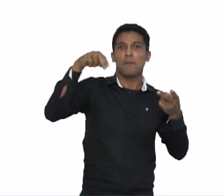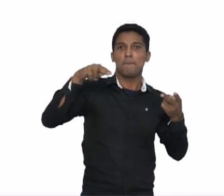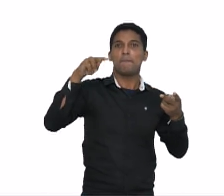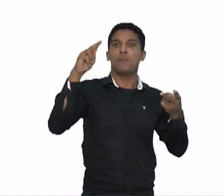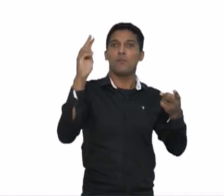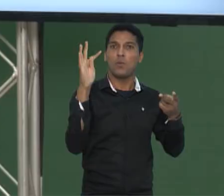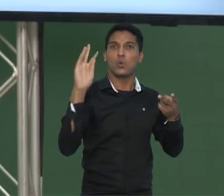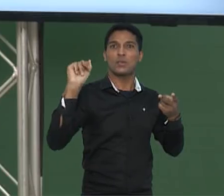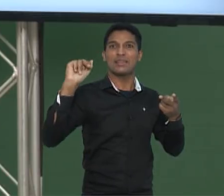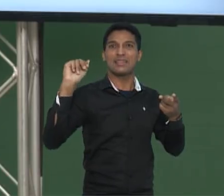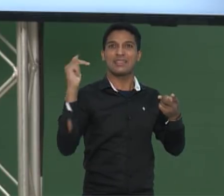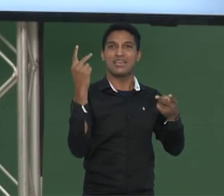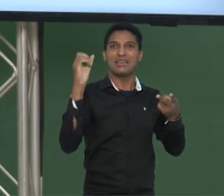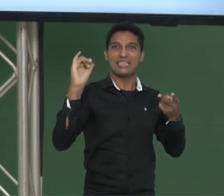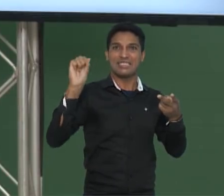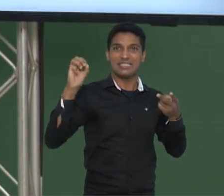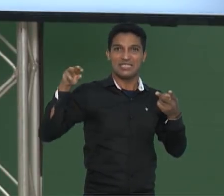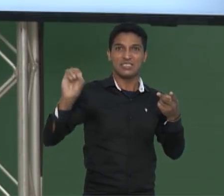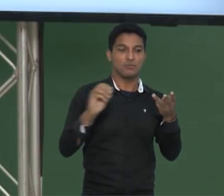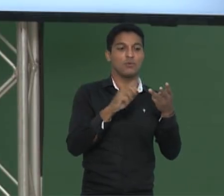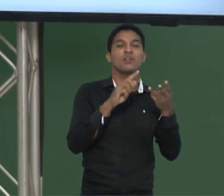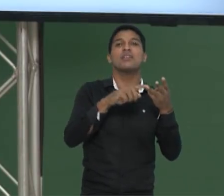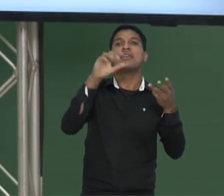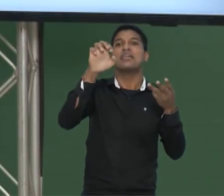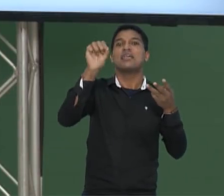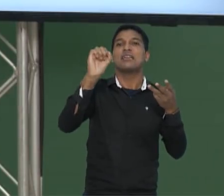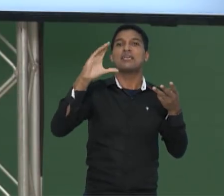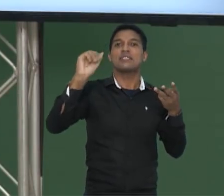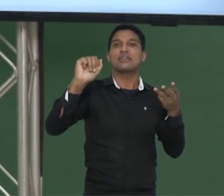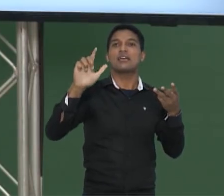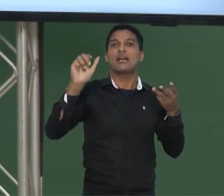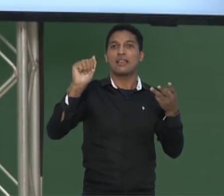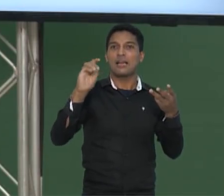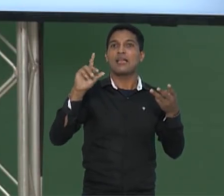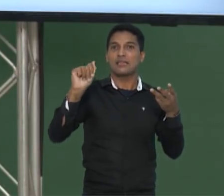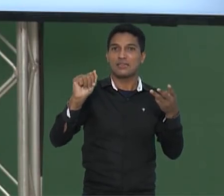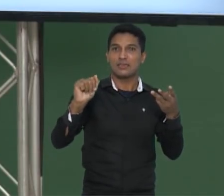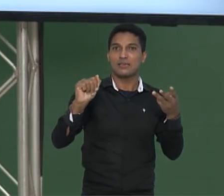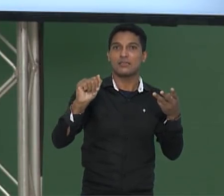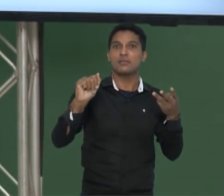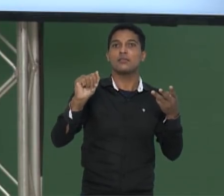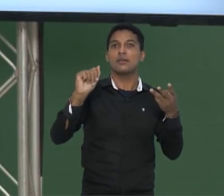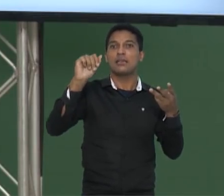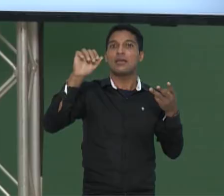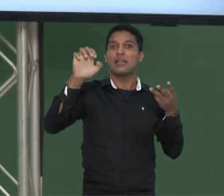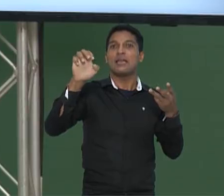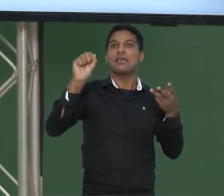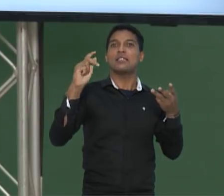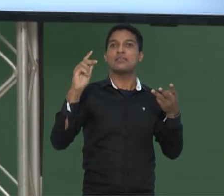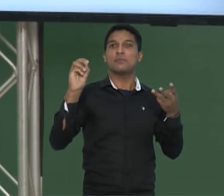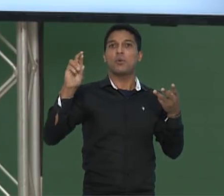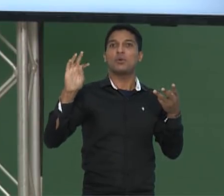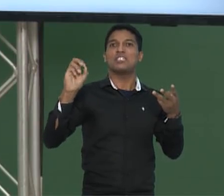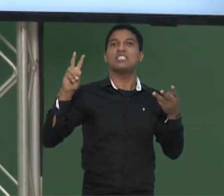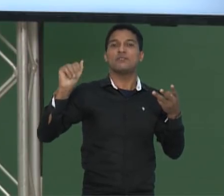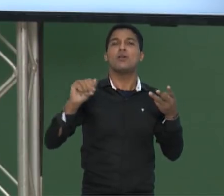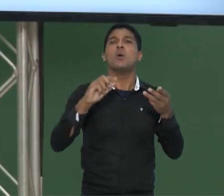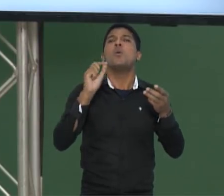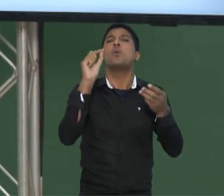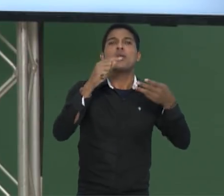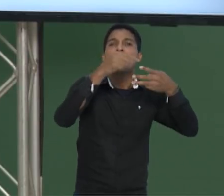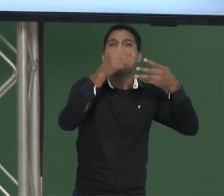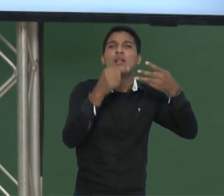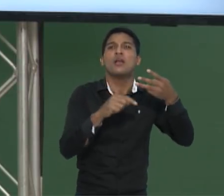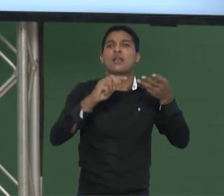escalada esportiva, né? O que vocês entendem como significado,